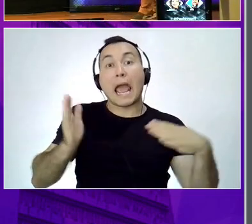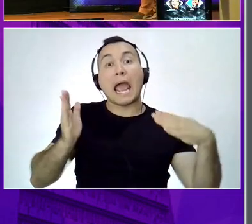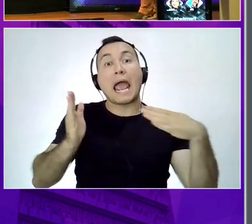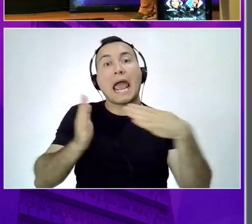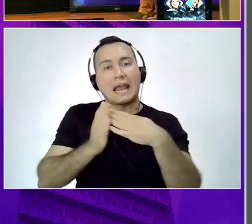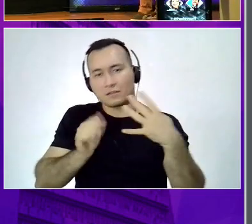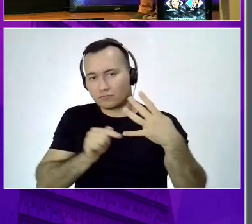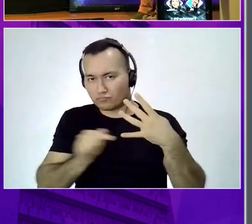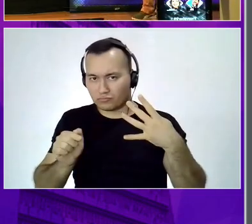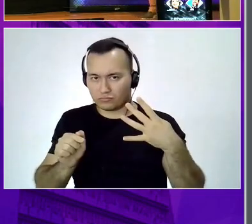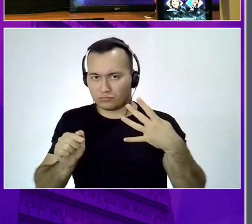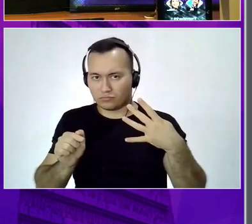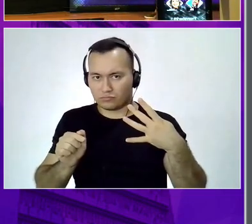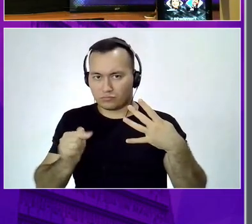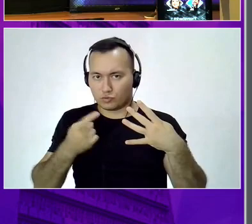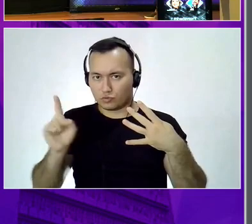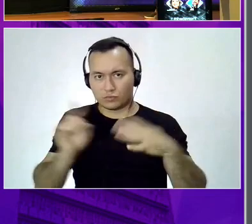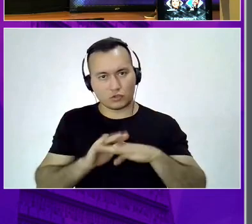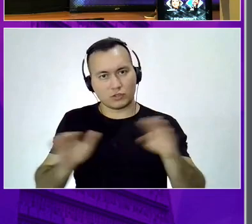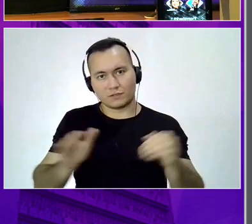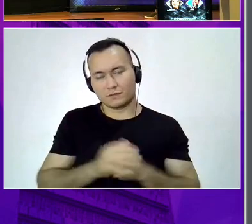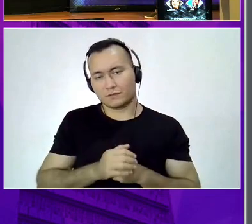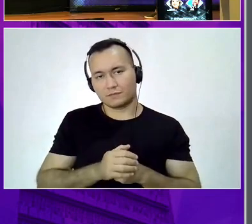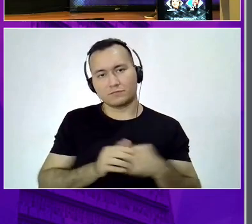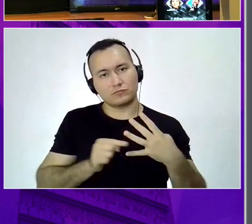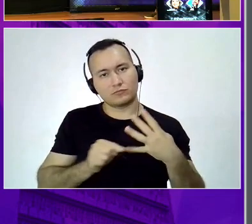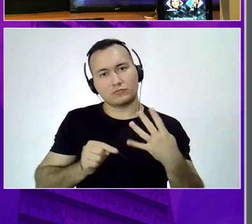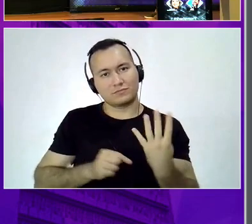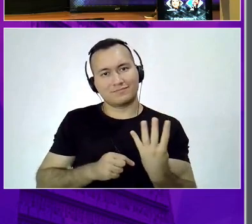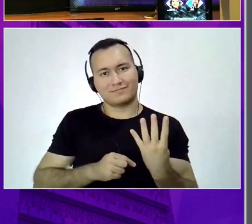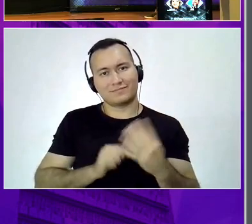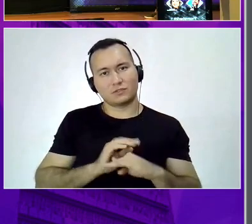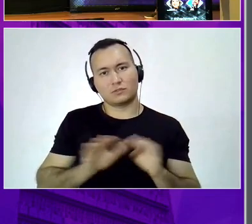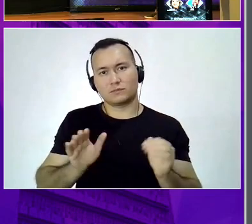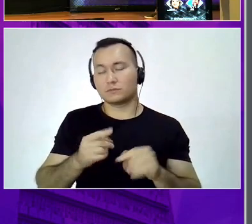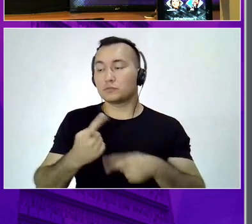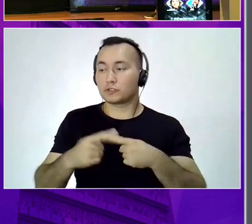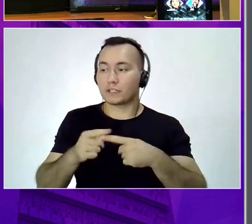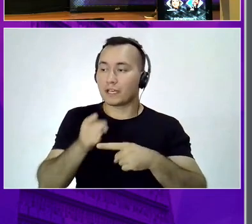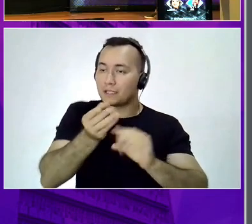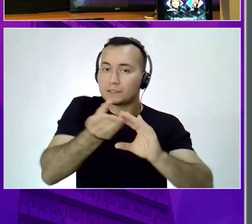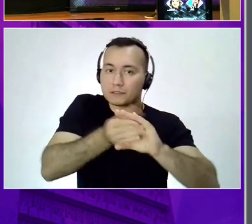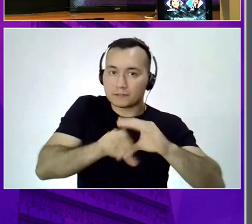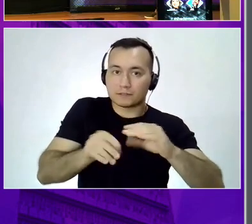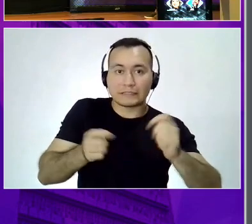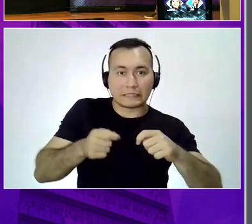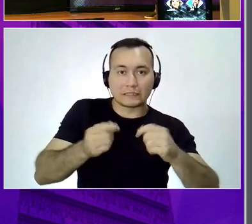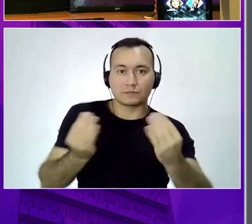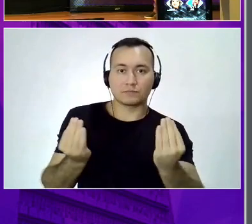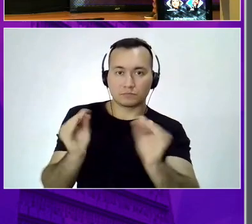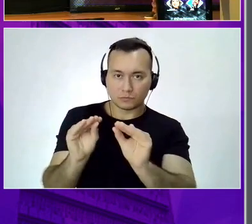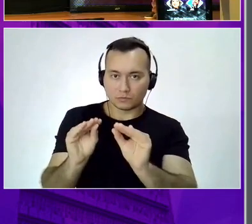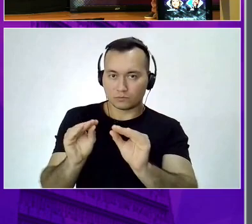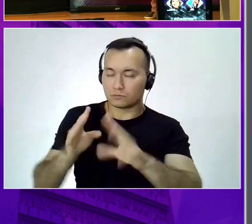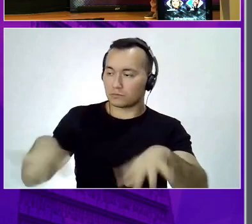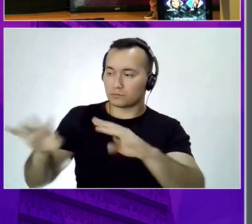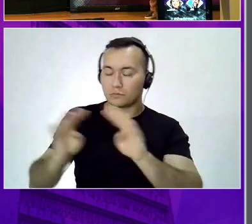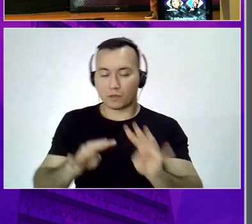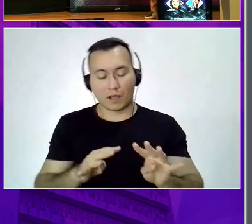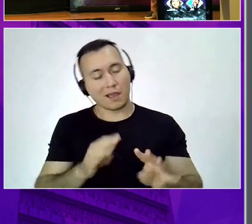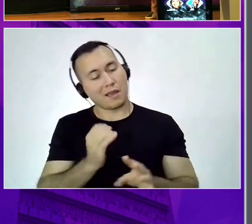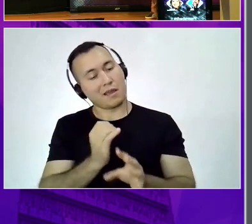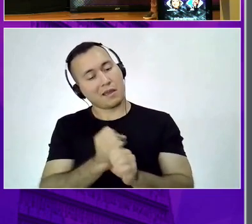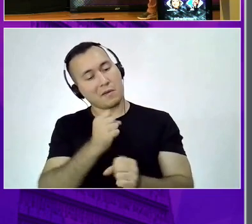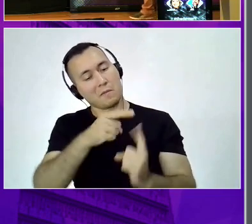do Canvas, o Canvas do poder oculto para impulsionar mudanças reprimidas, mudanças de curto prazo, pegar o que está ali, né, e